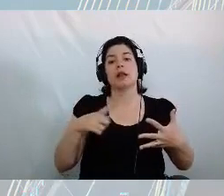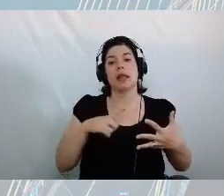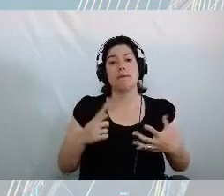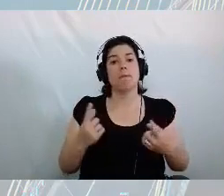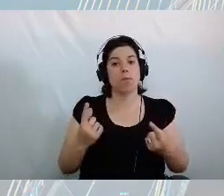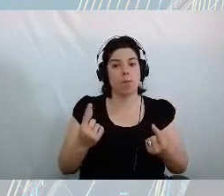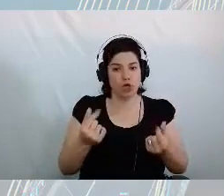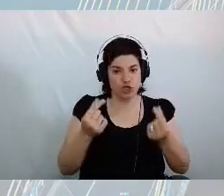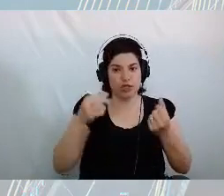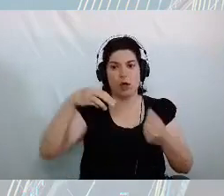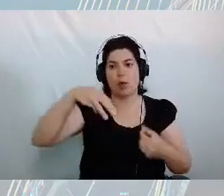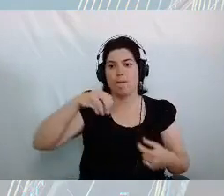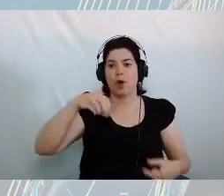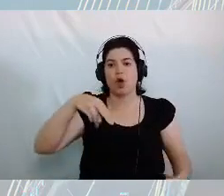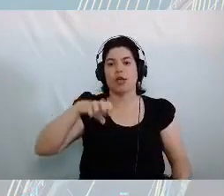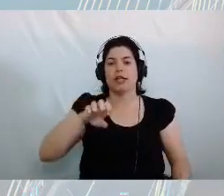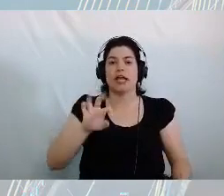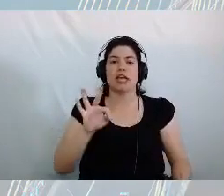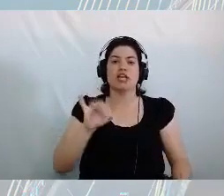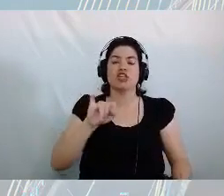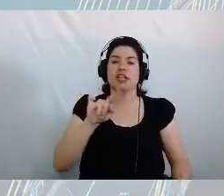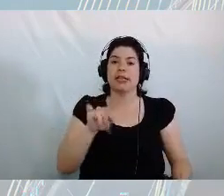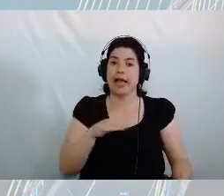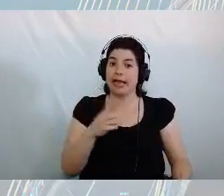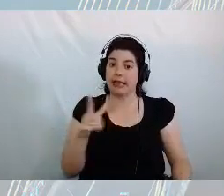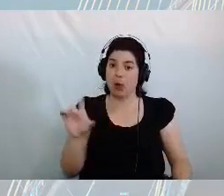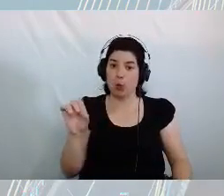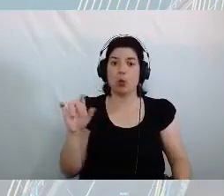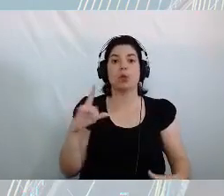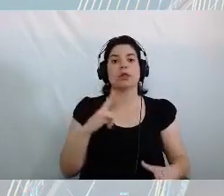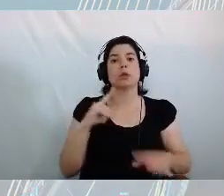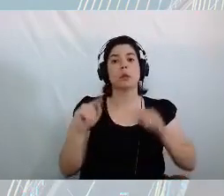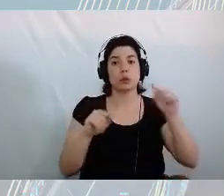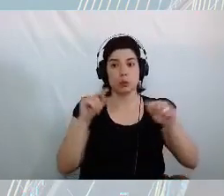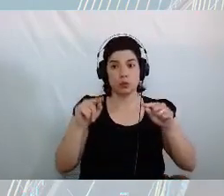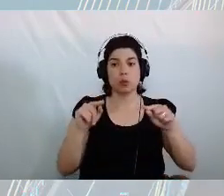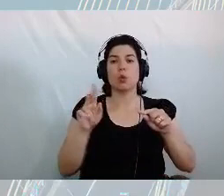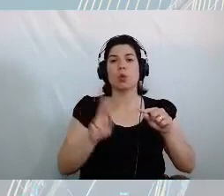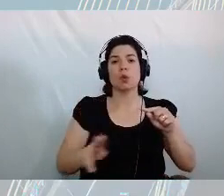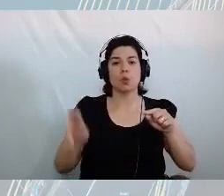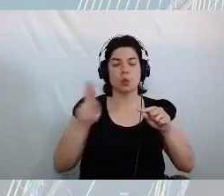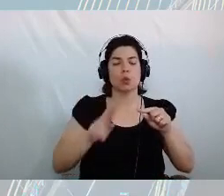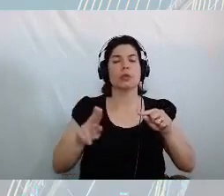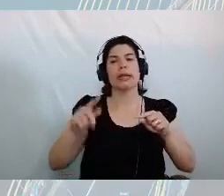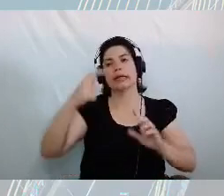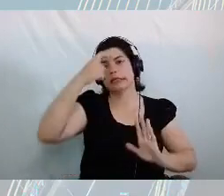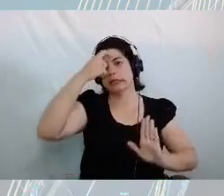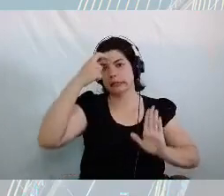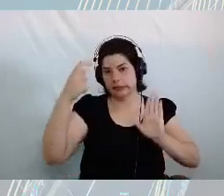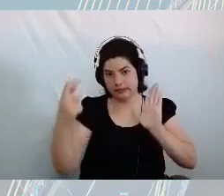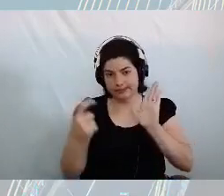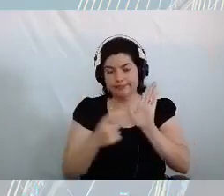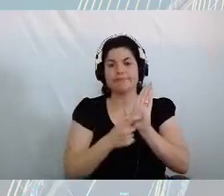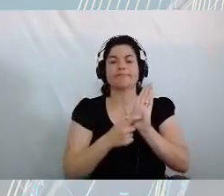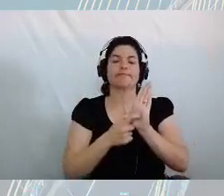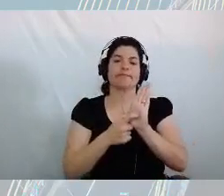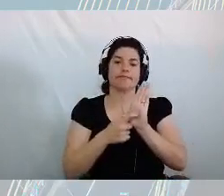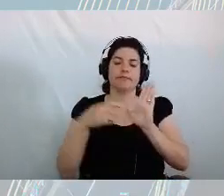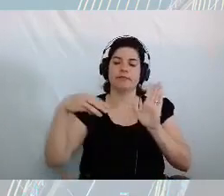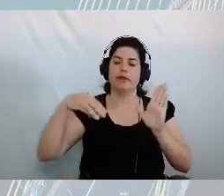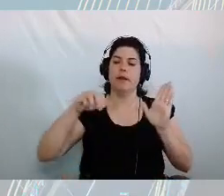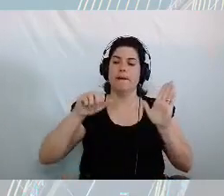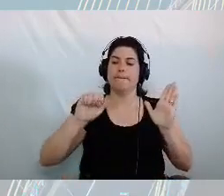recomendação de produtos para nossos clientes, onde a gente utiliza aí machine learning, inteligência artificial, olhando dados de produto, de carteira dos